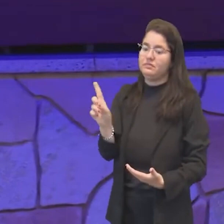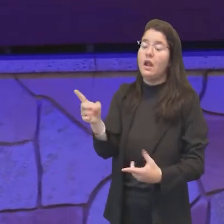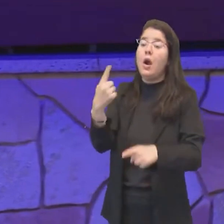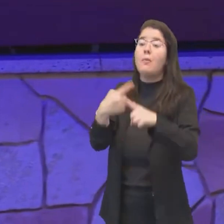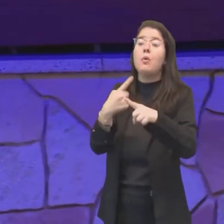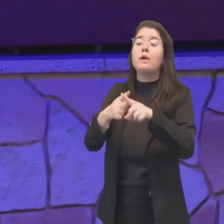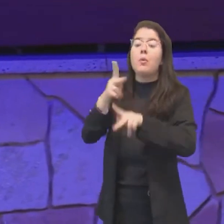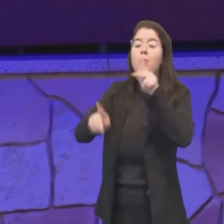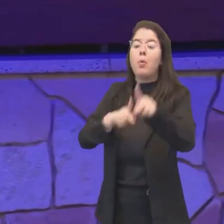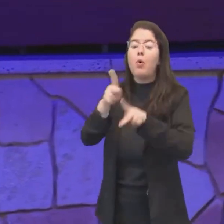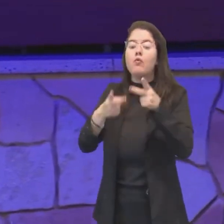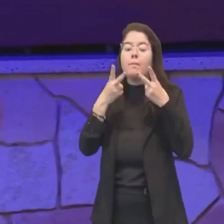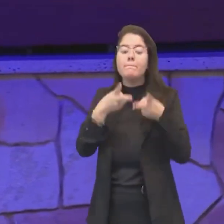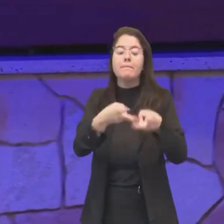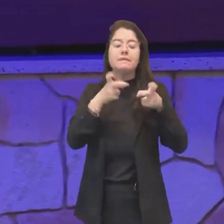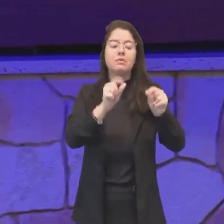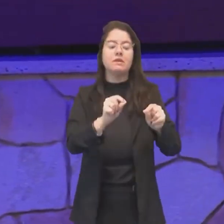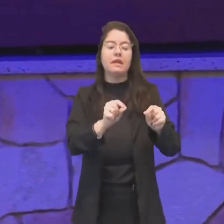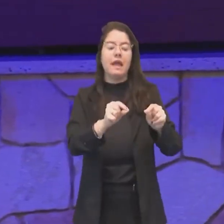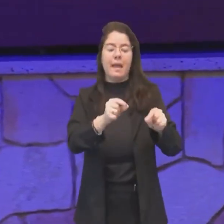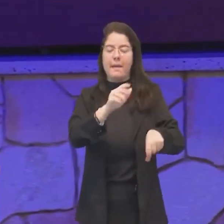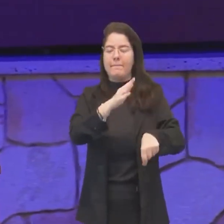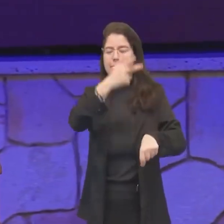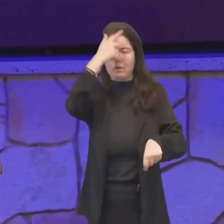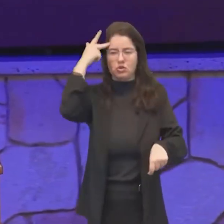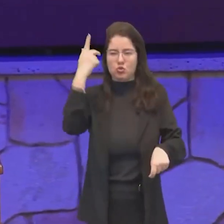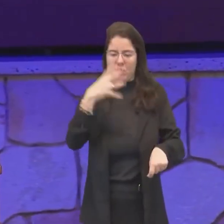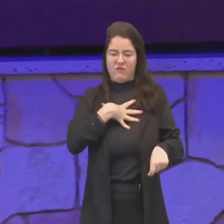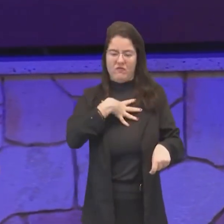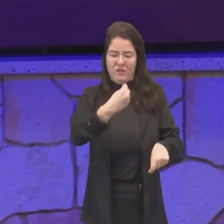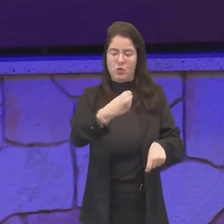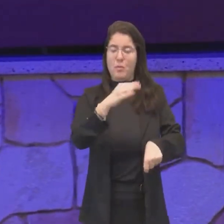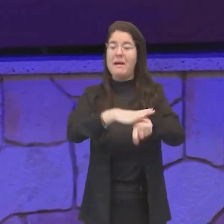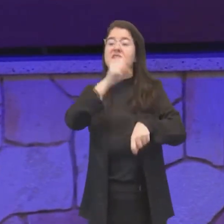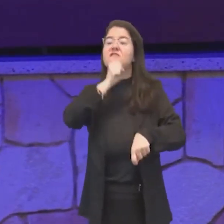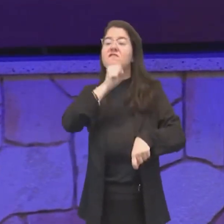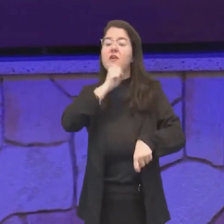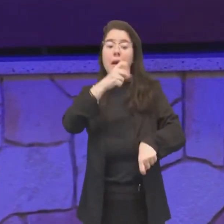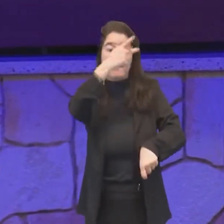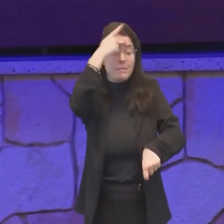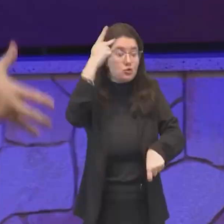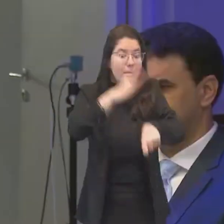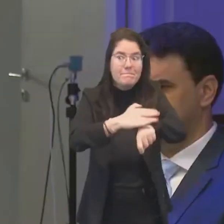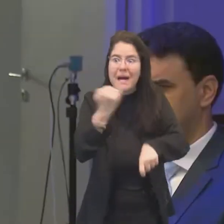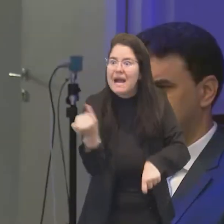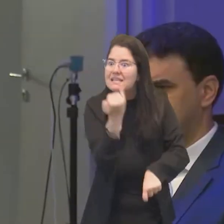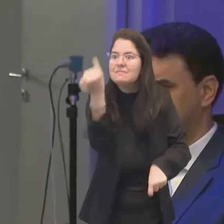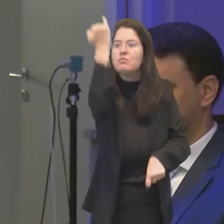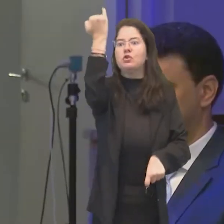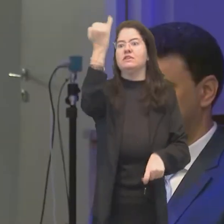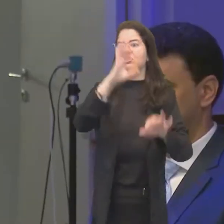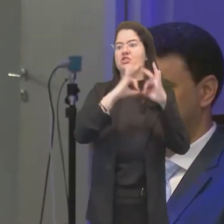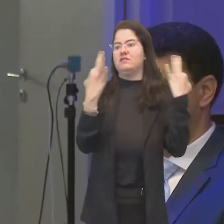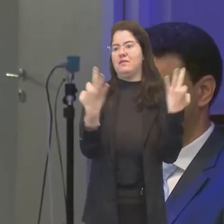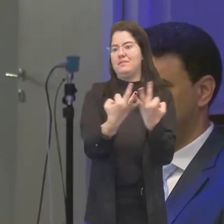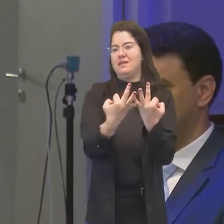mais importante da família, depois do pai. O primogênito é a energia do pai.